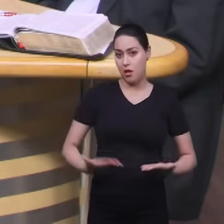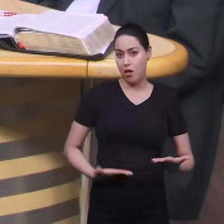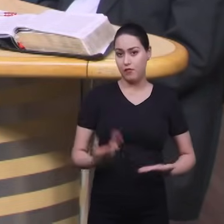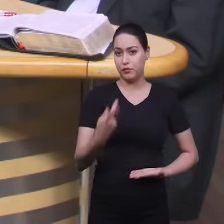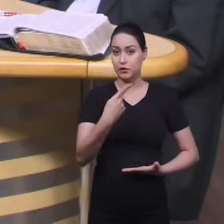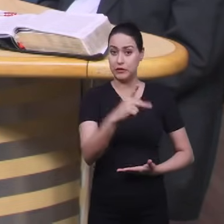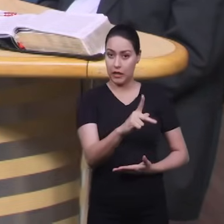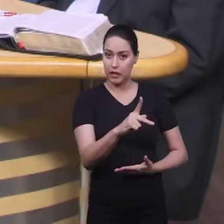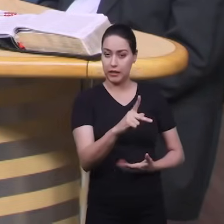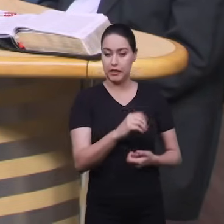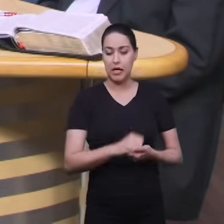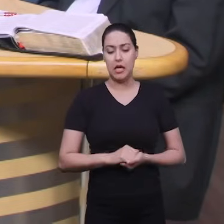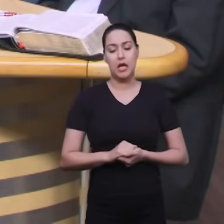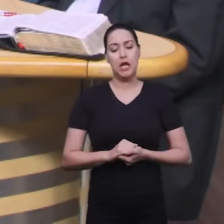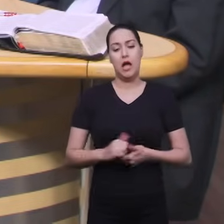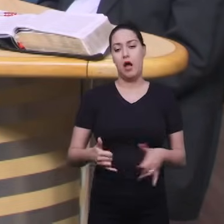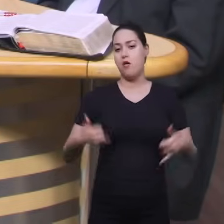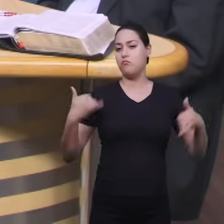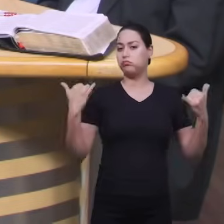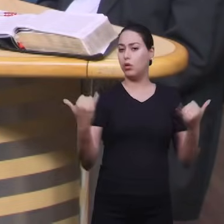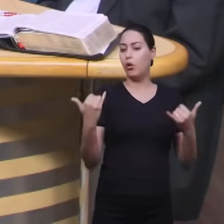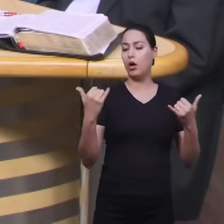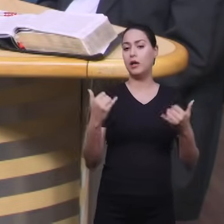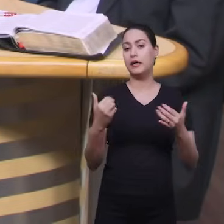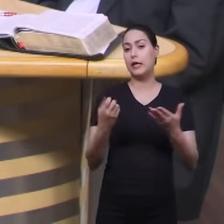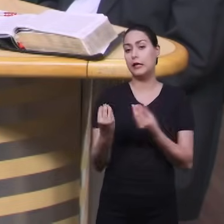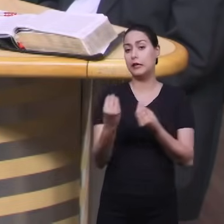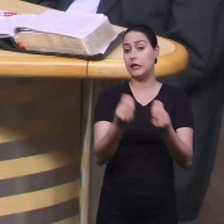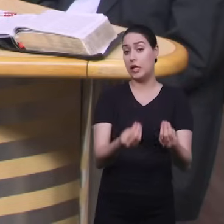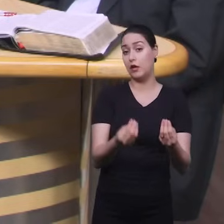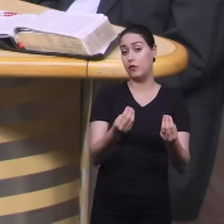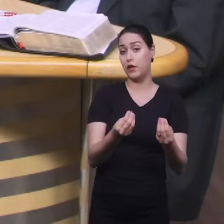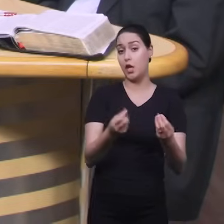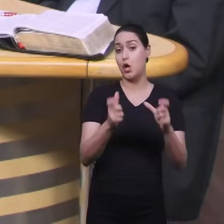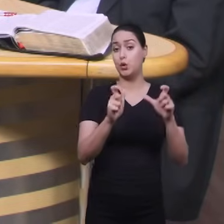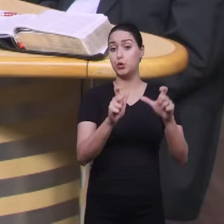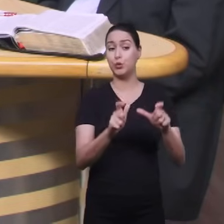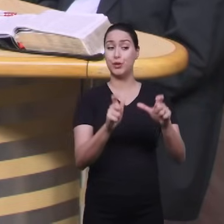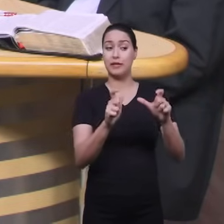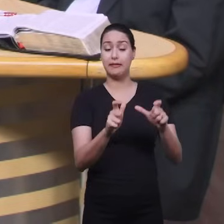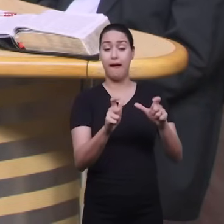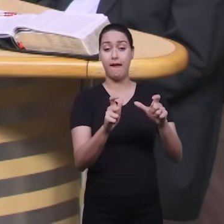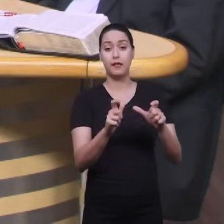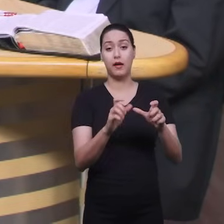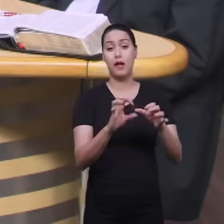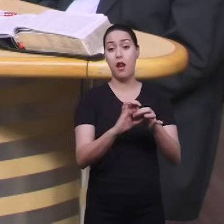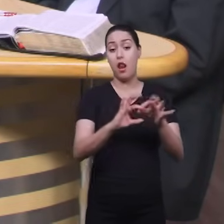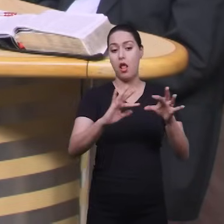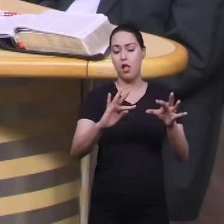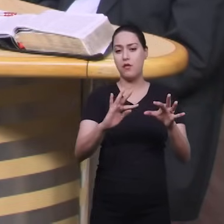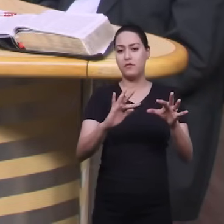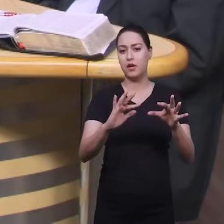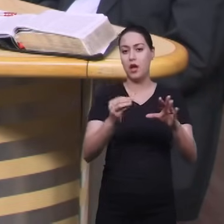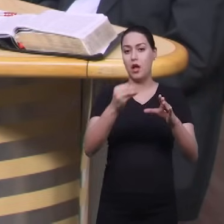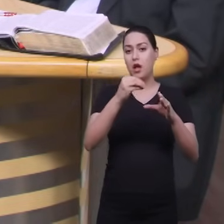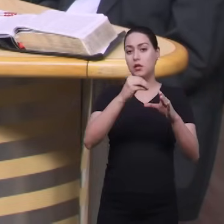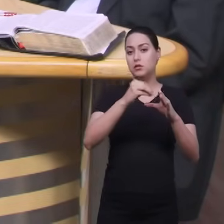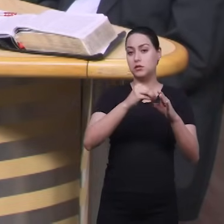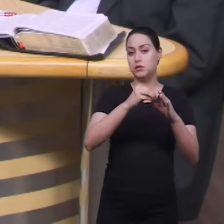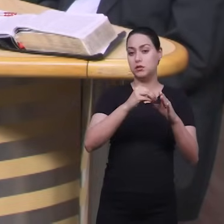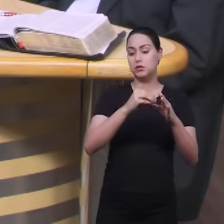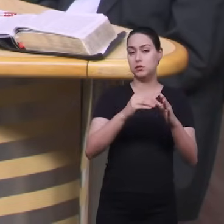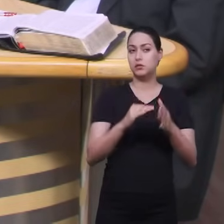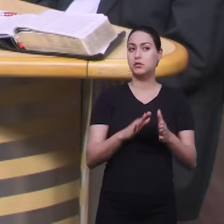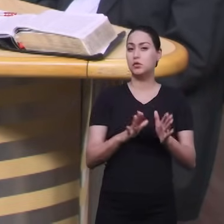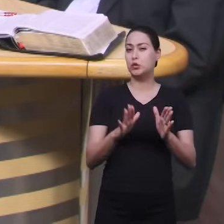aquilo a honra que ele foi dada e o lugar que ele foi permitido estar dentro